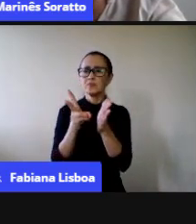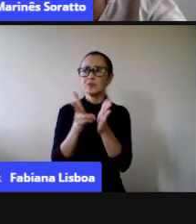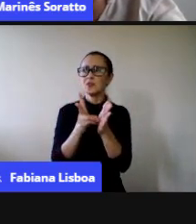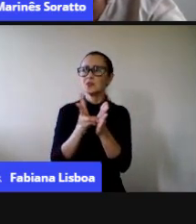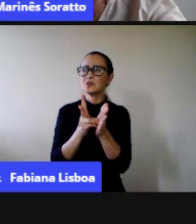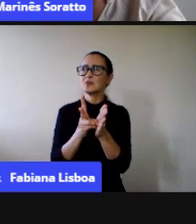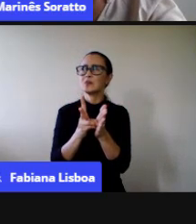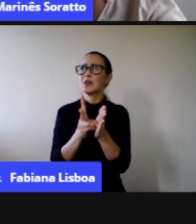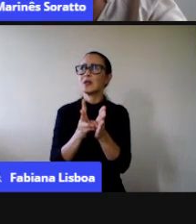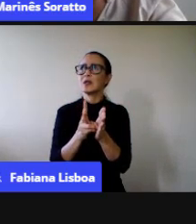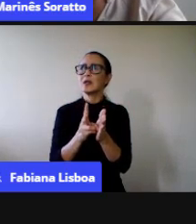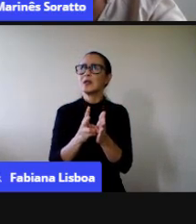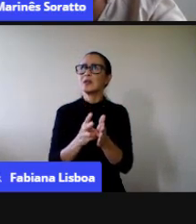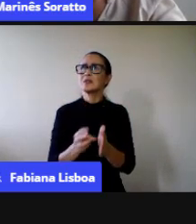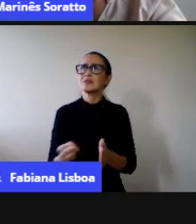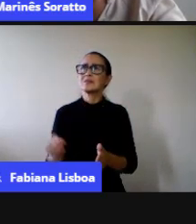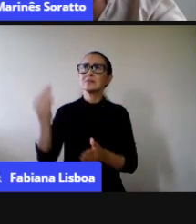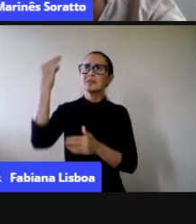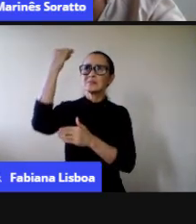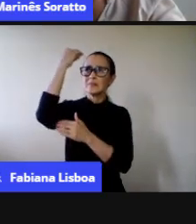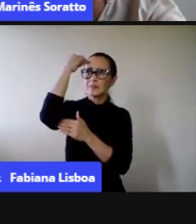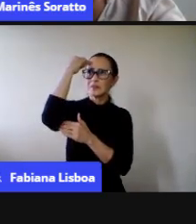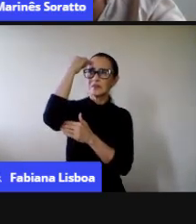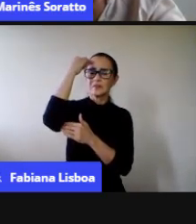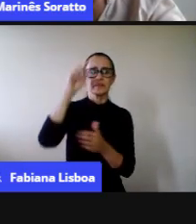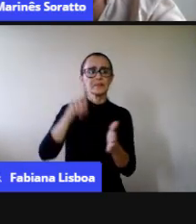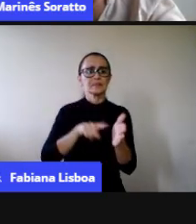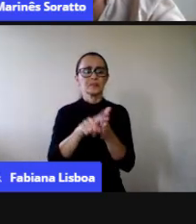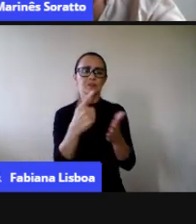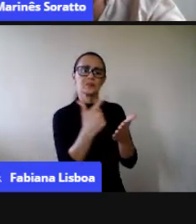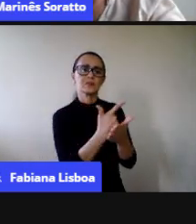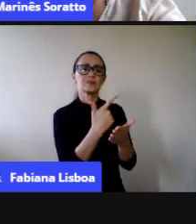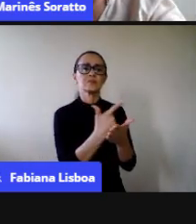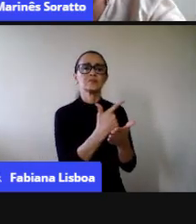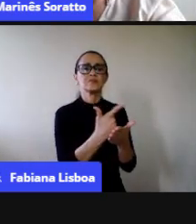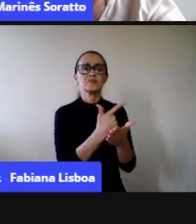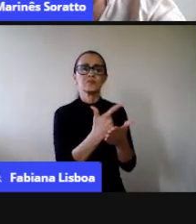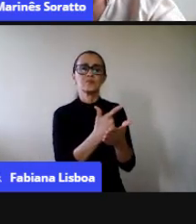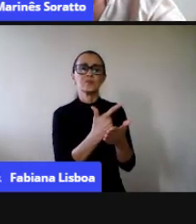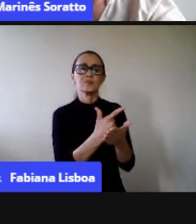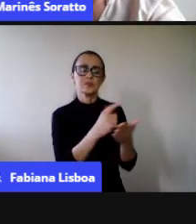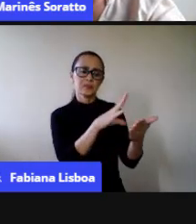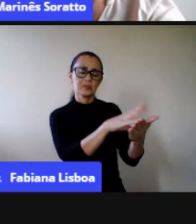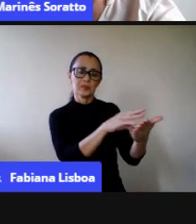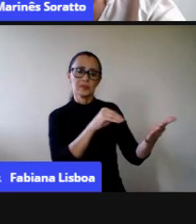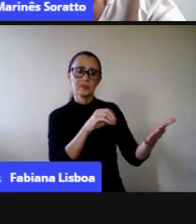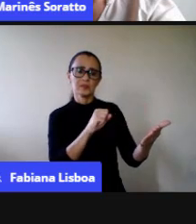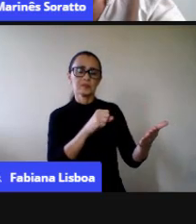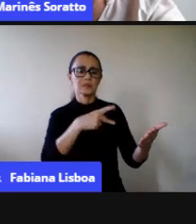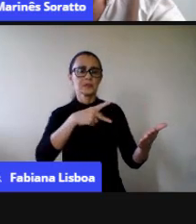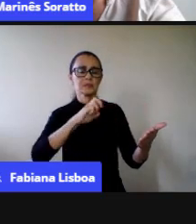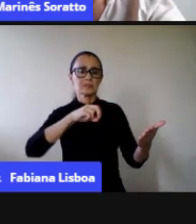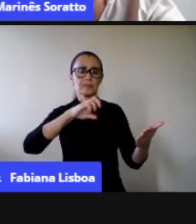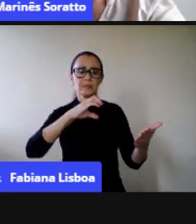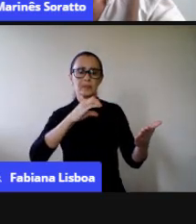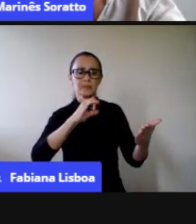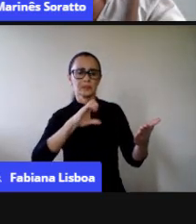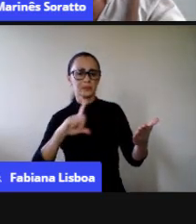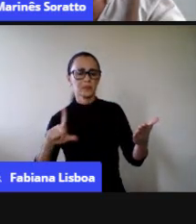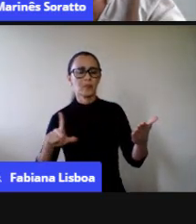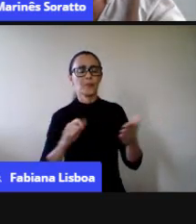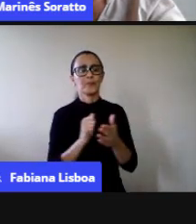Essa pergunta nós tiramos do livro do Spence Pimentel, né, do livro dele, que é O Índio que Mora na Nossa